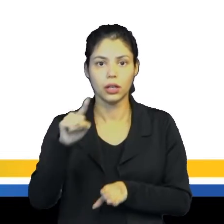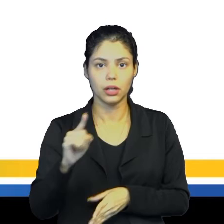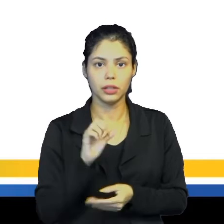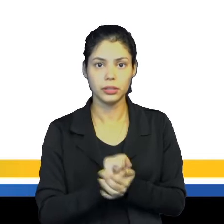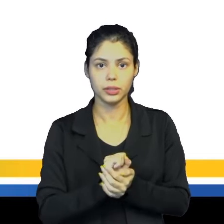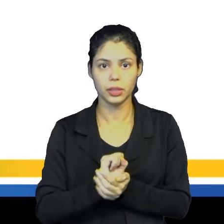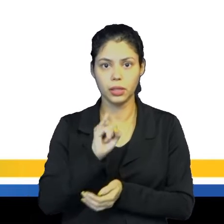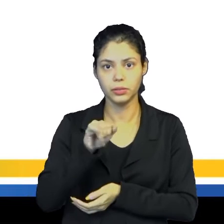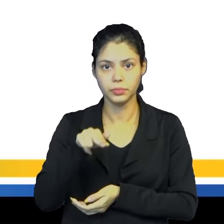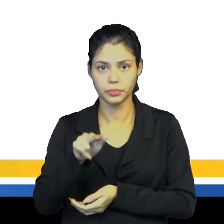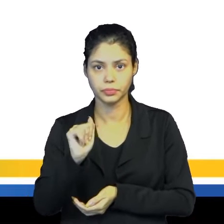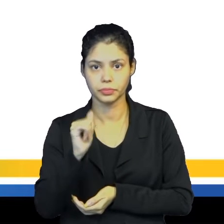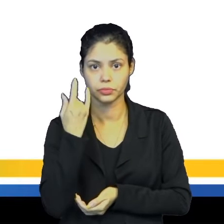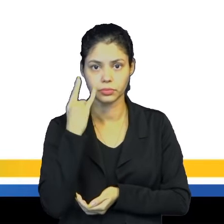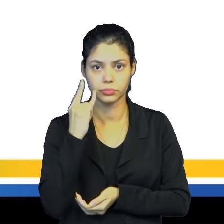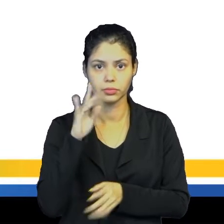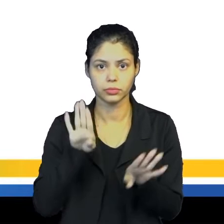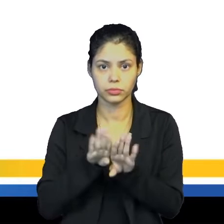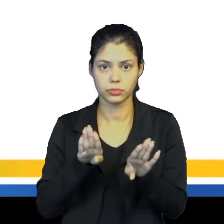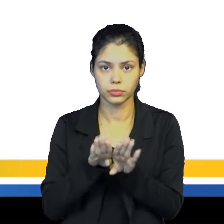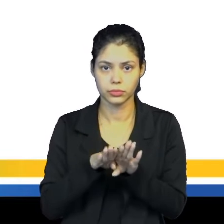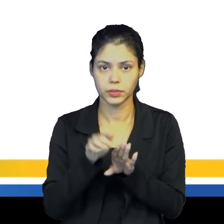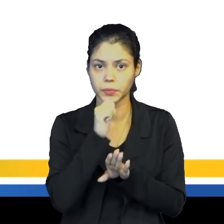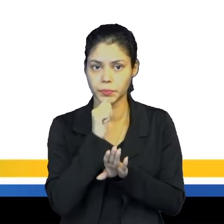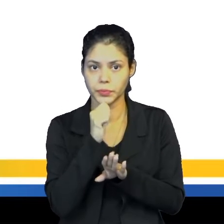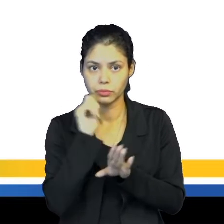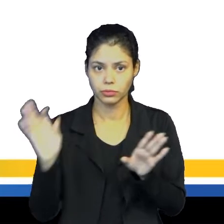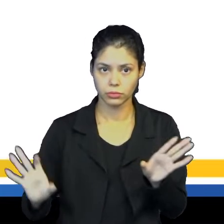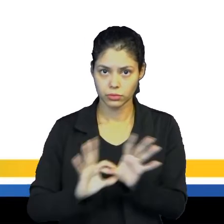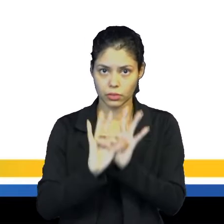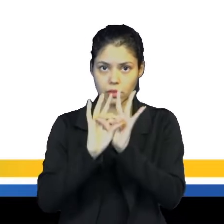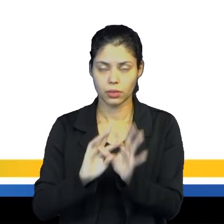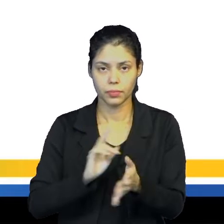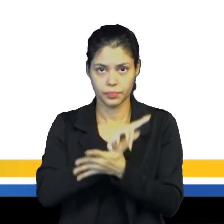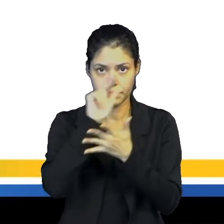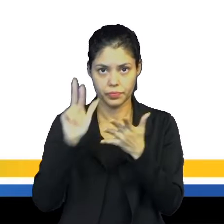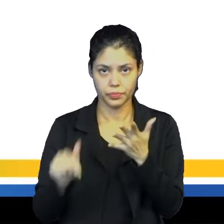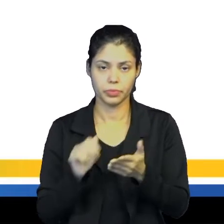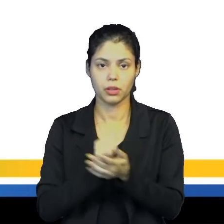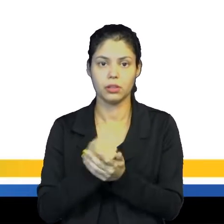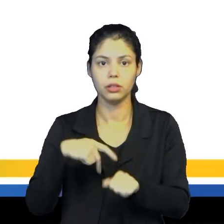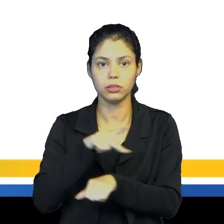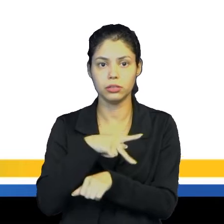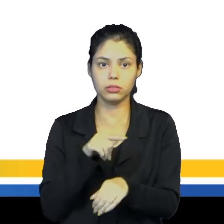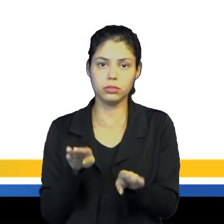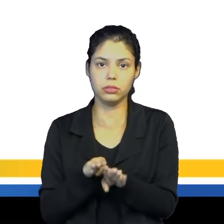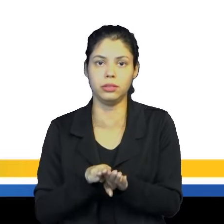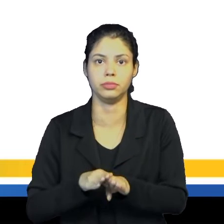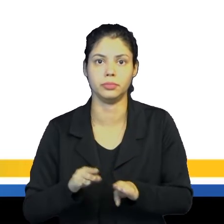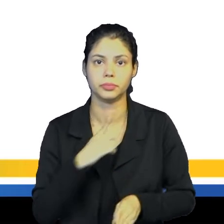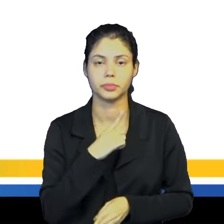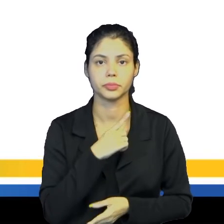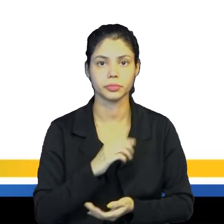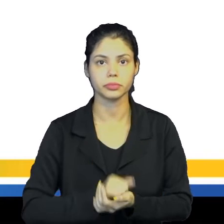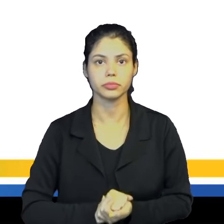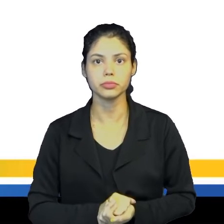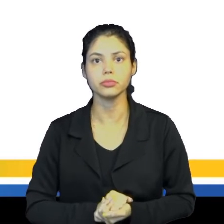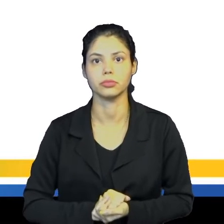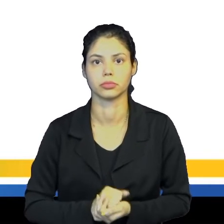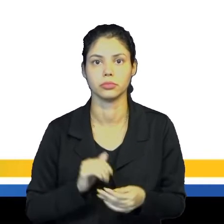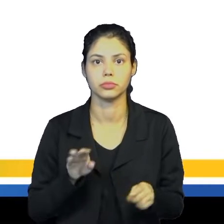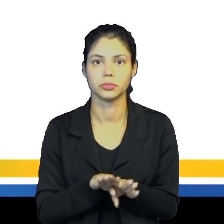Simão Bolívar que as colônias espanholas se fragmentassem em vários países, né, a Conferência do Panamá,